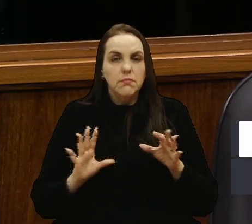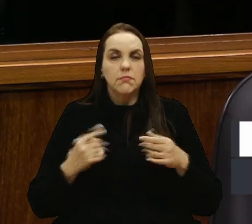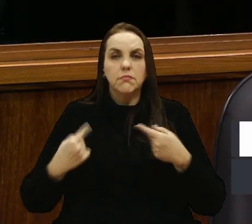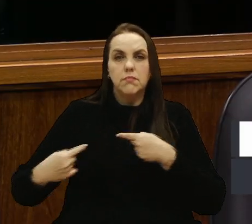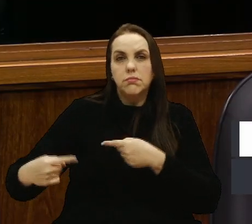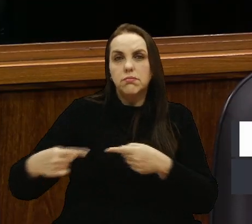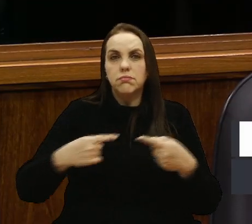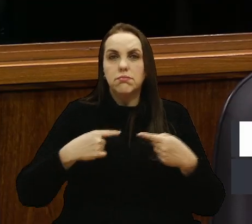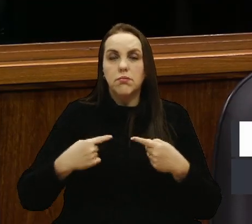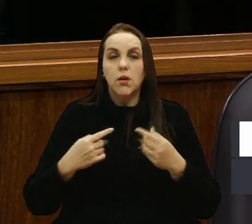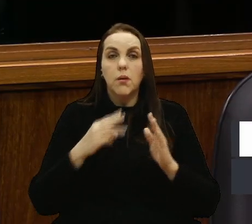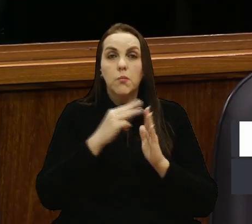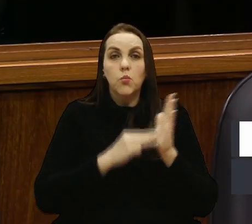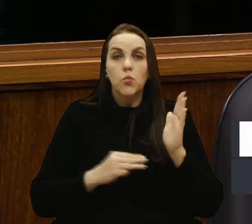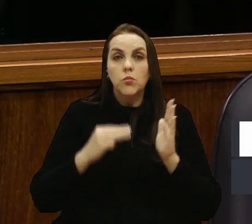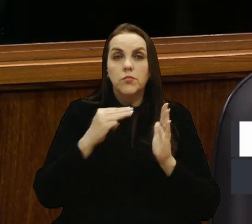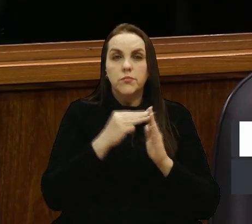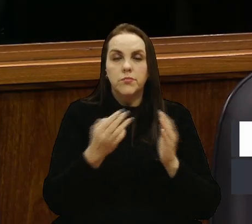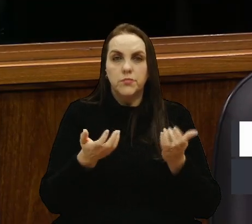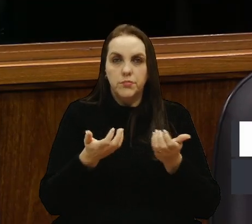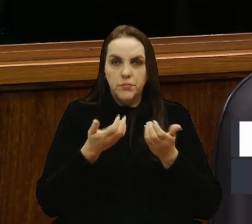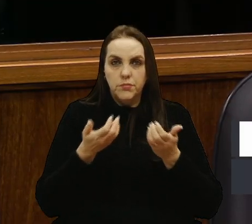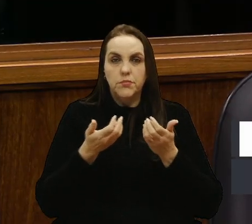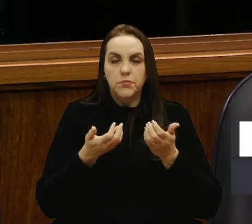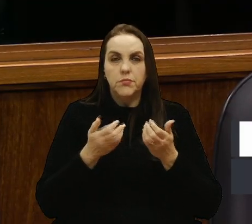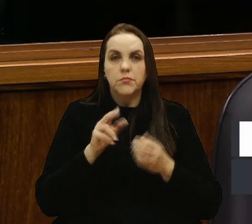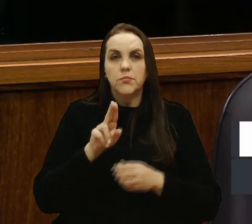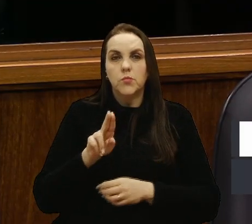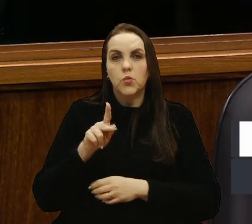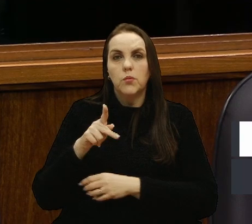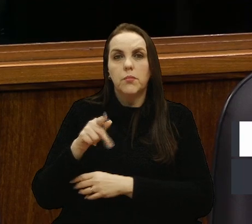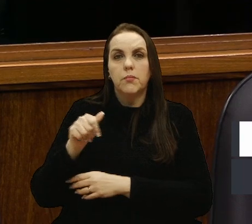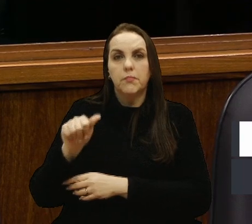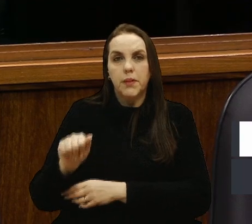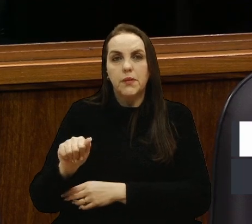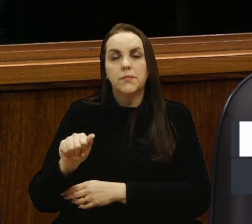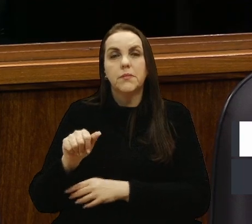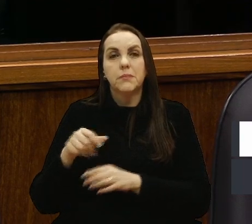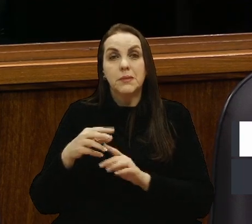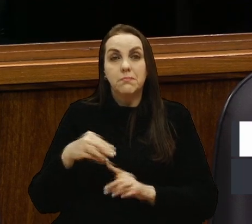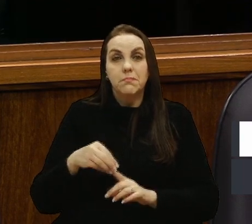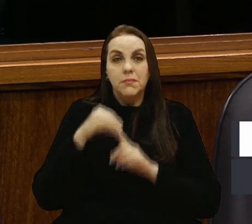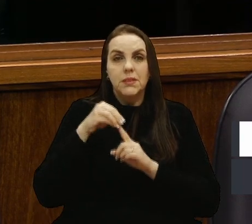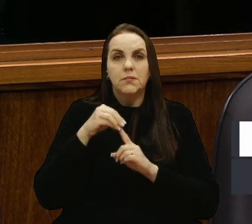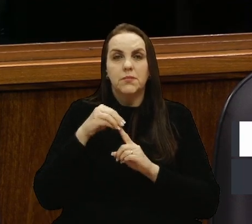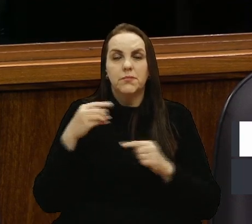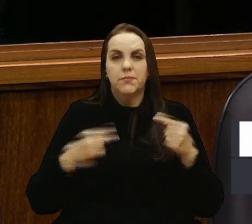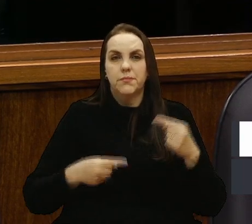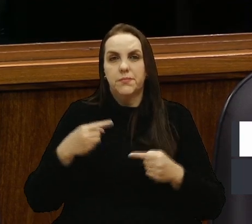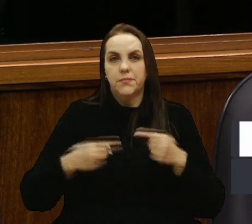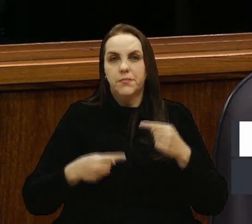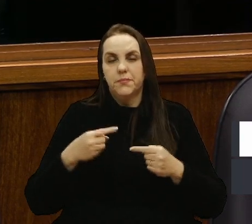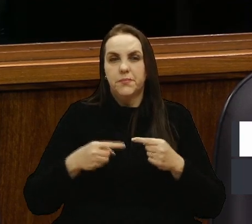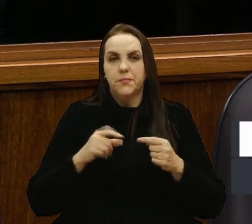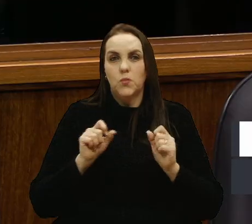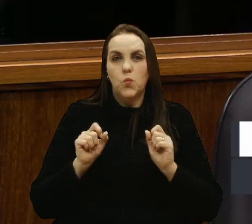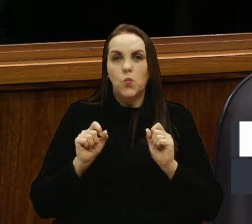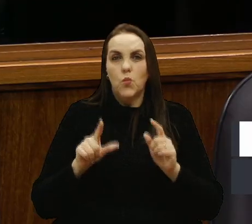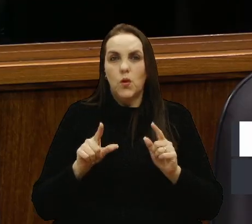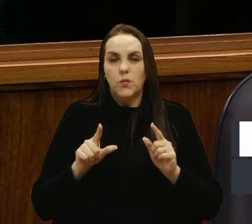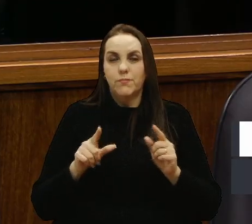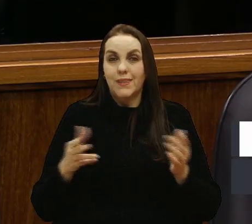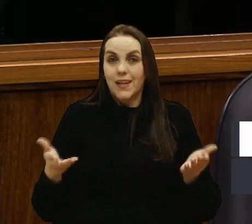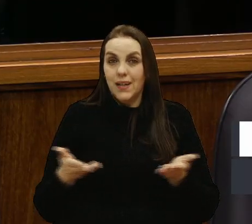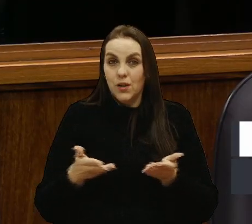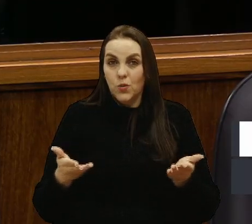debater qual modelo nós queremos para as unidades de pronto atendimento, mas principalmente debater qual que é a